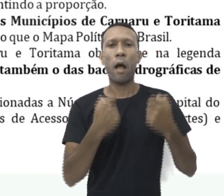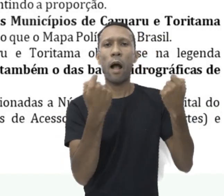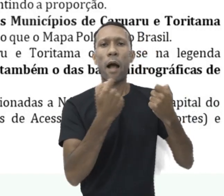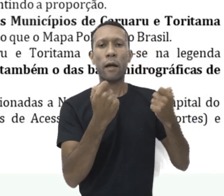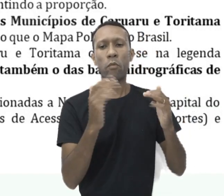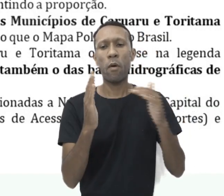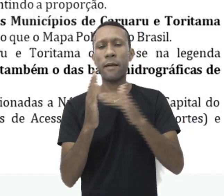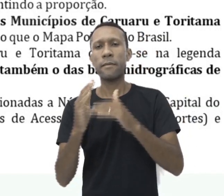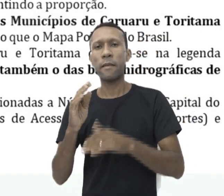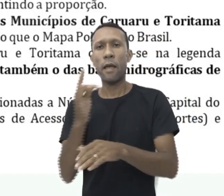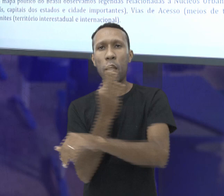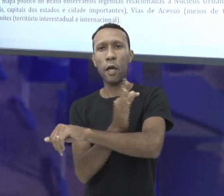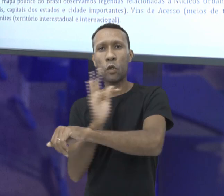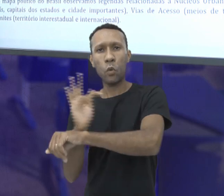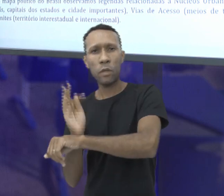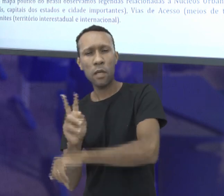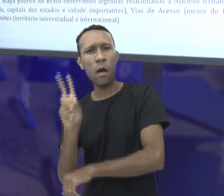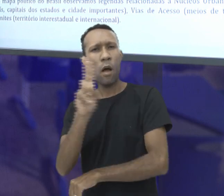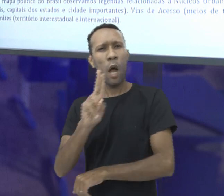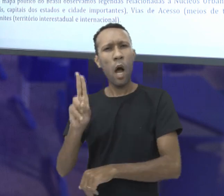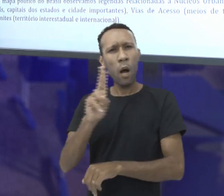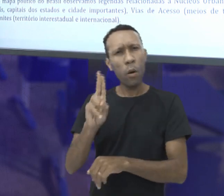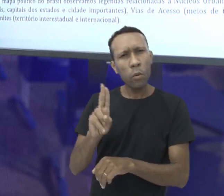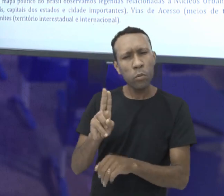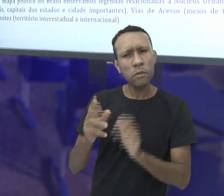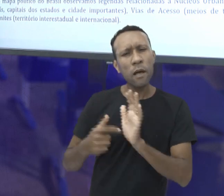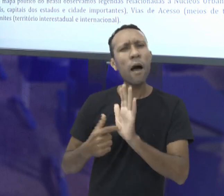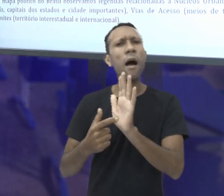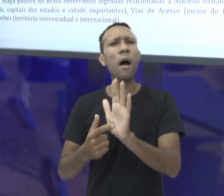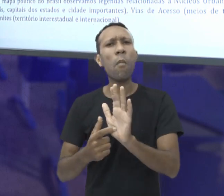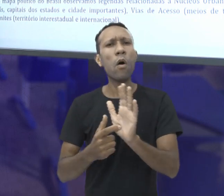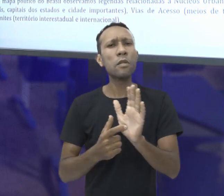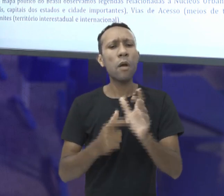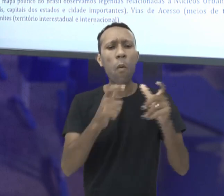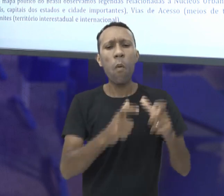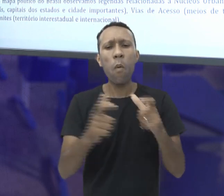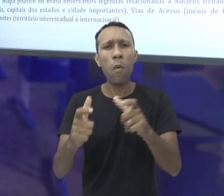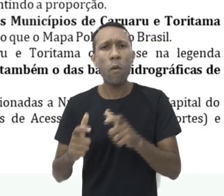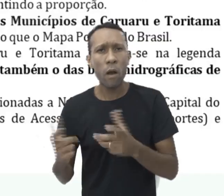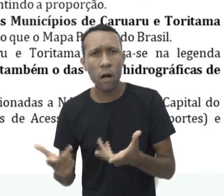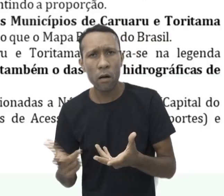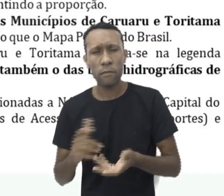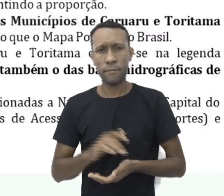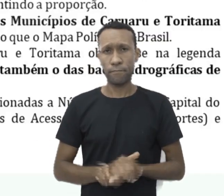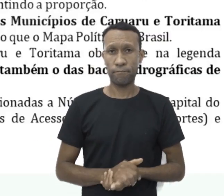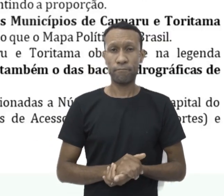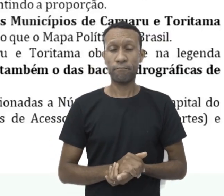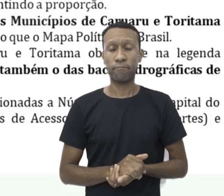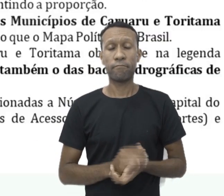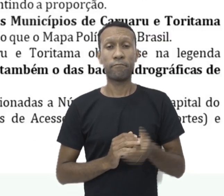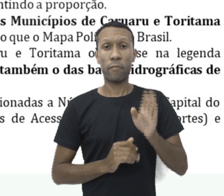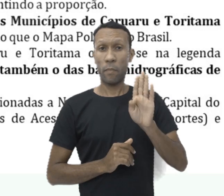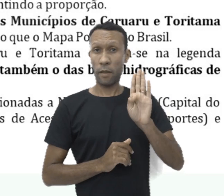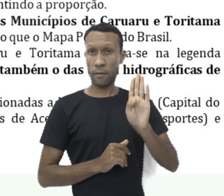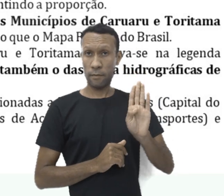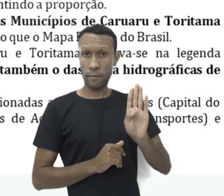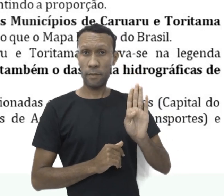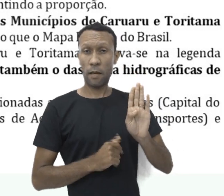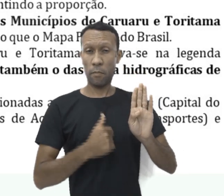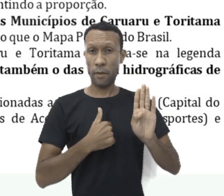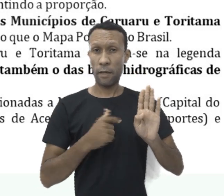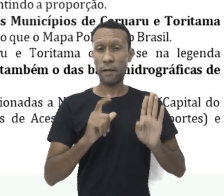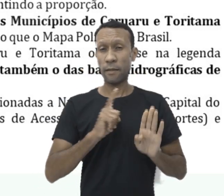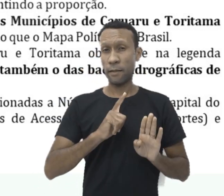utiliza uma escala gráfica, assim como no mapa político do Brasil. Letra B. No mapa da localização dos municípios de Caruaru